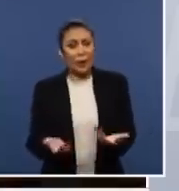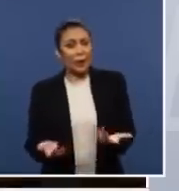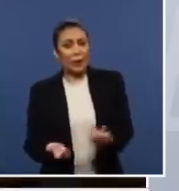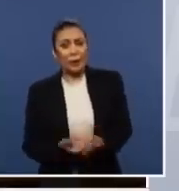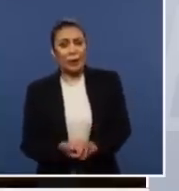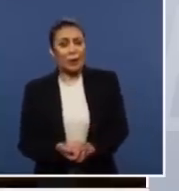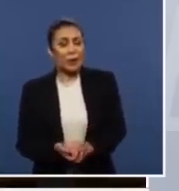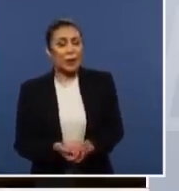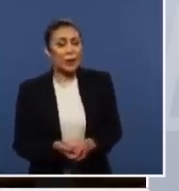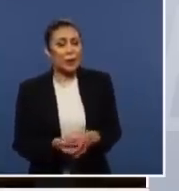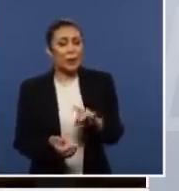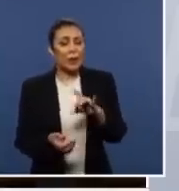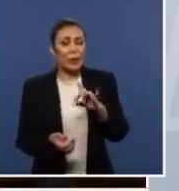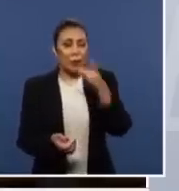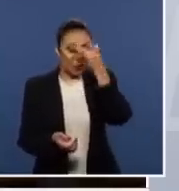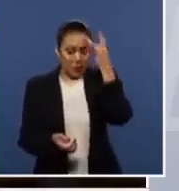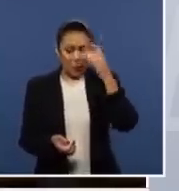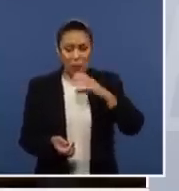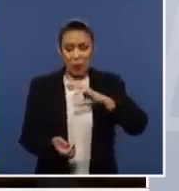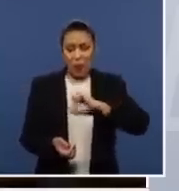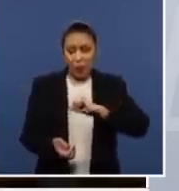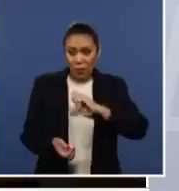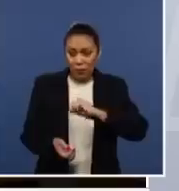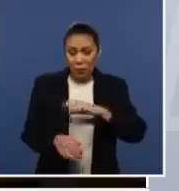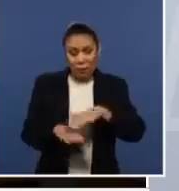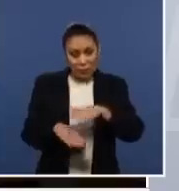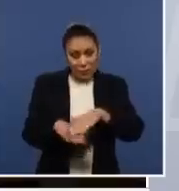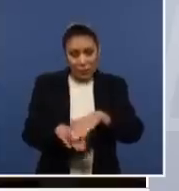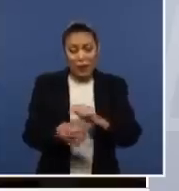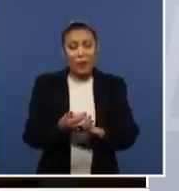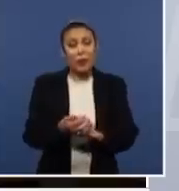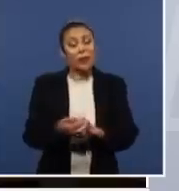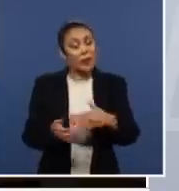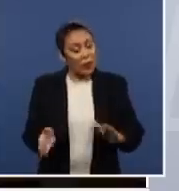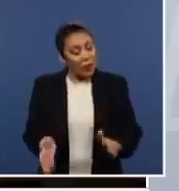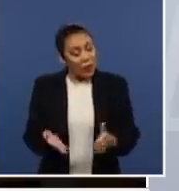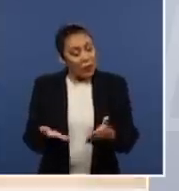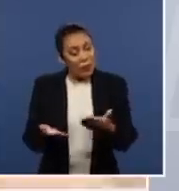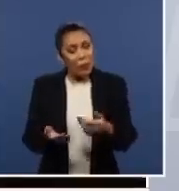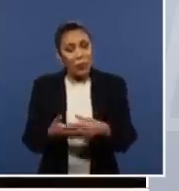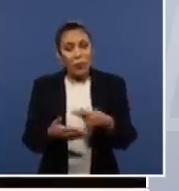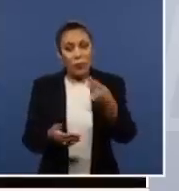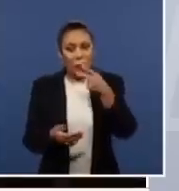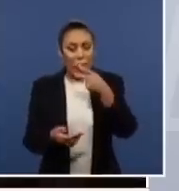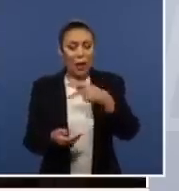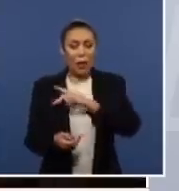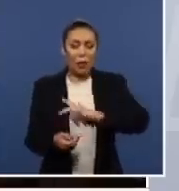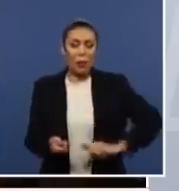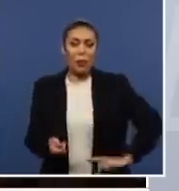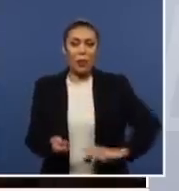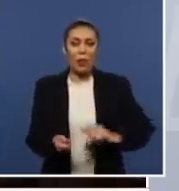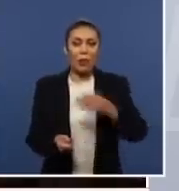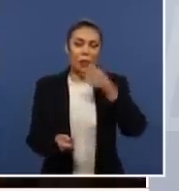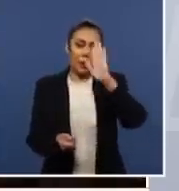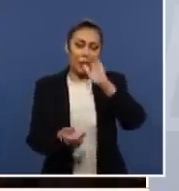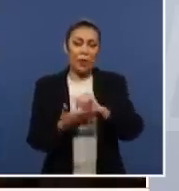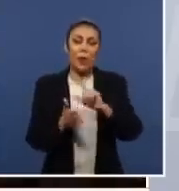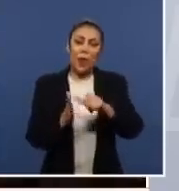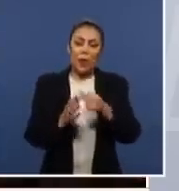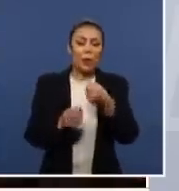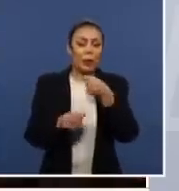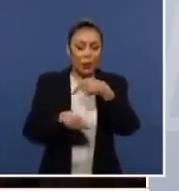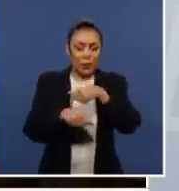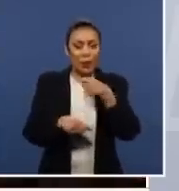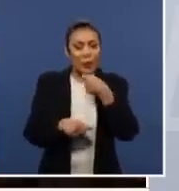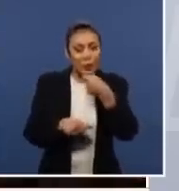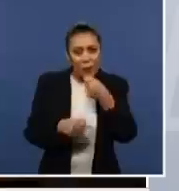covarde, que só um covarde como esse é capaz de fazer, que é estimulada pelo presidente da República, que depois vai posar de bonzinho na